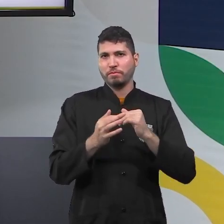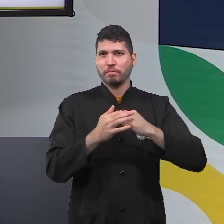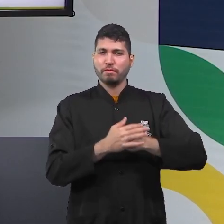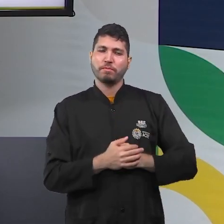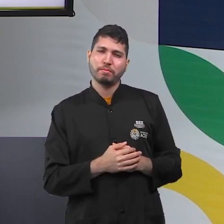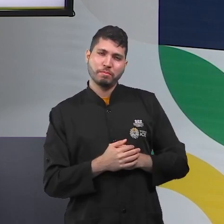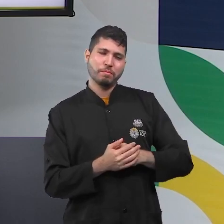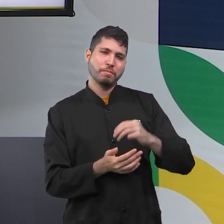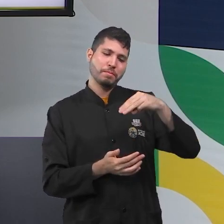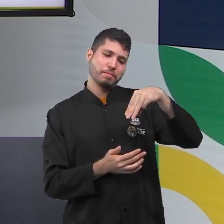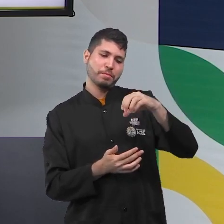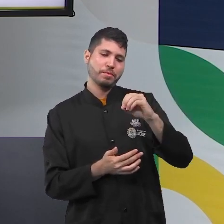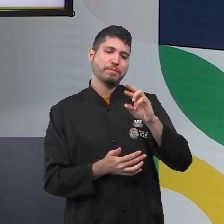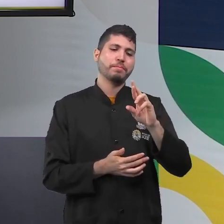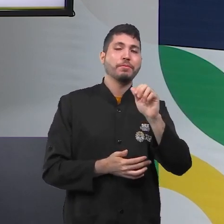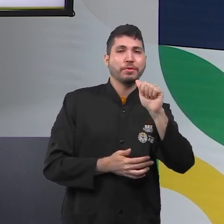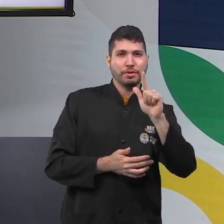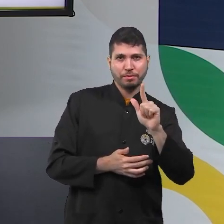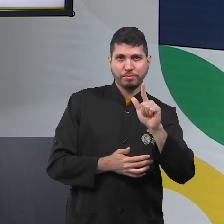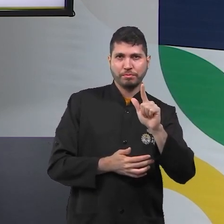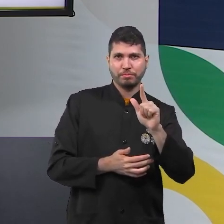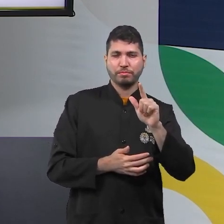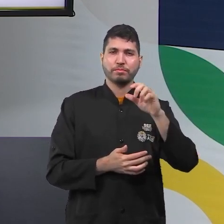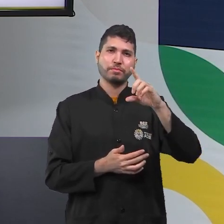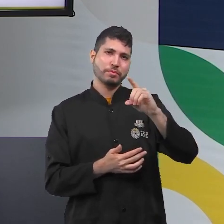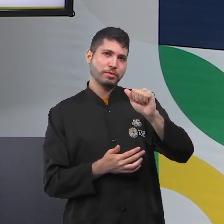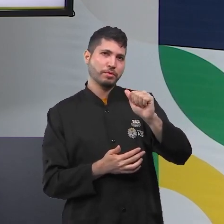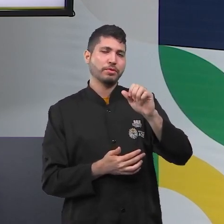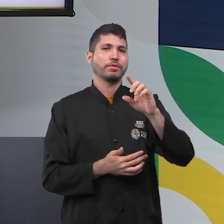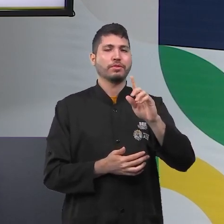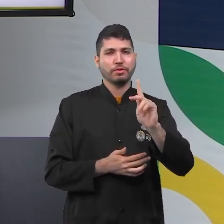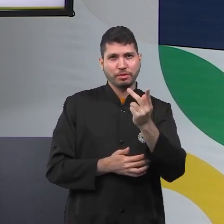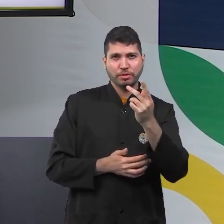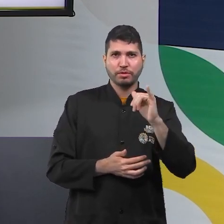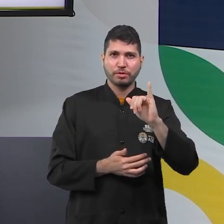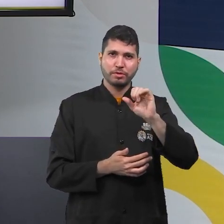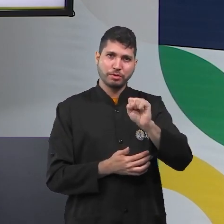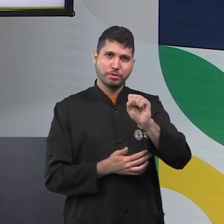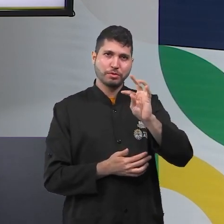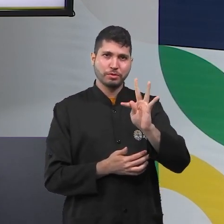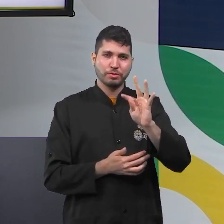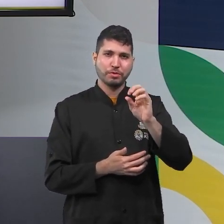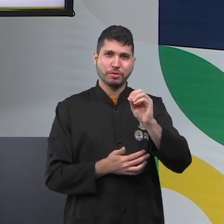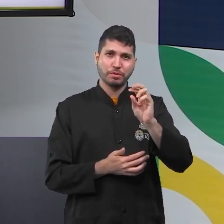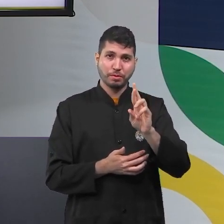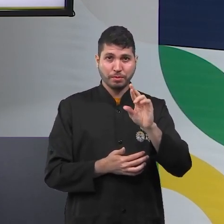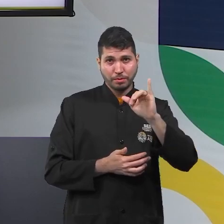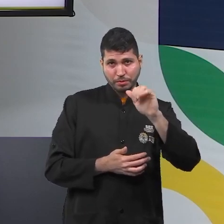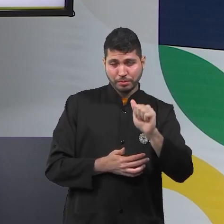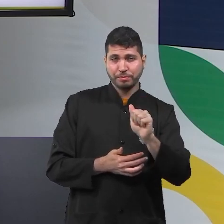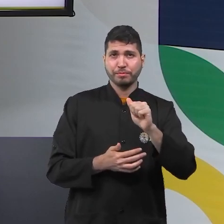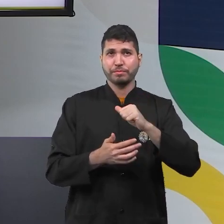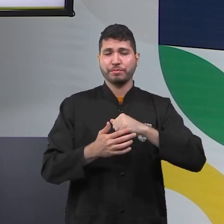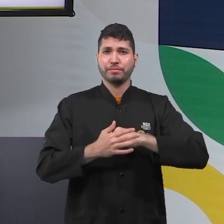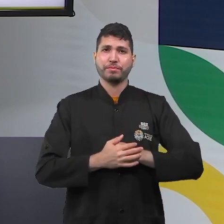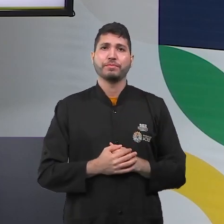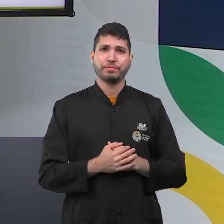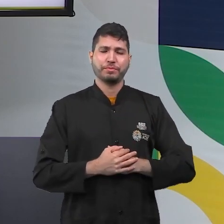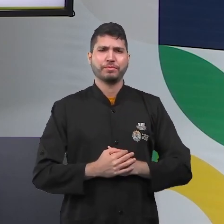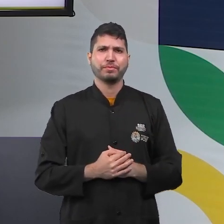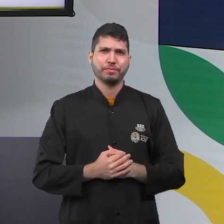nuestros géneros trabajados en la clase de hoy. Entonces, quedo por acá hasta la próxima clase que